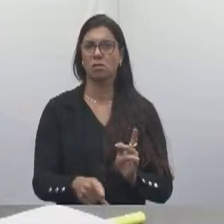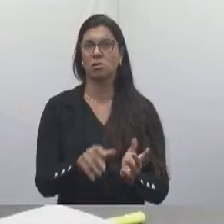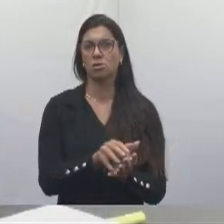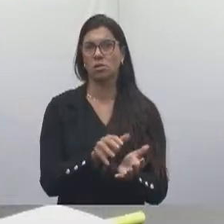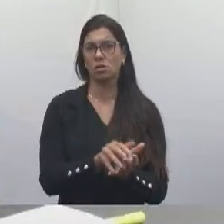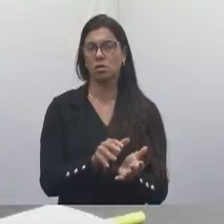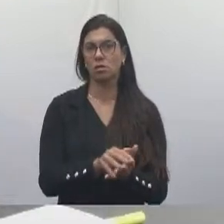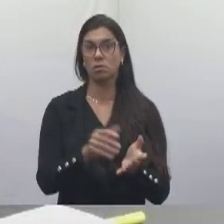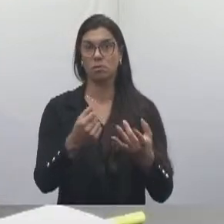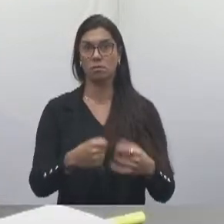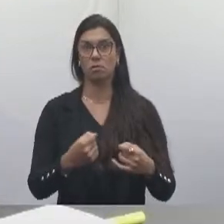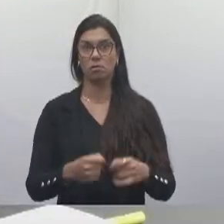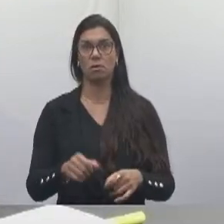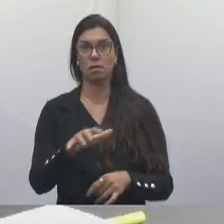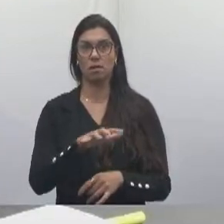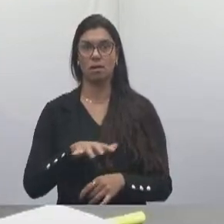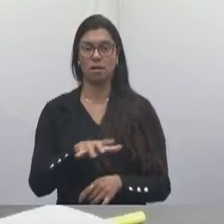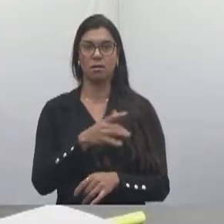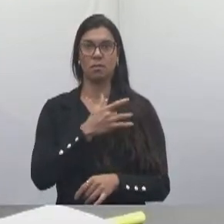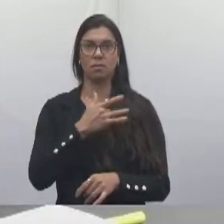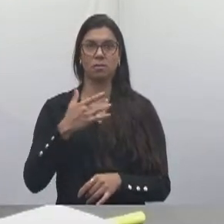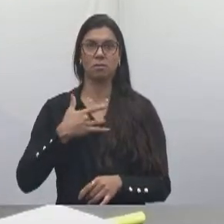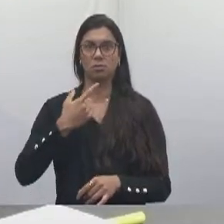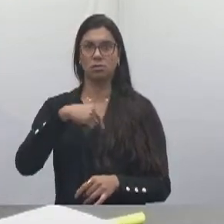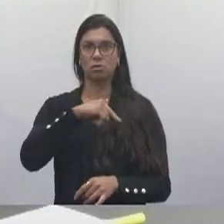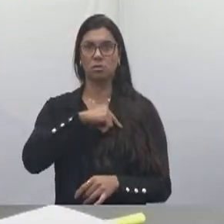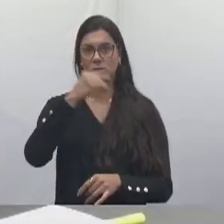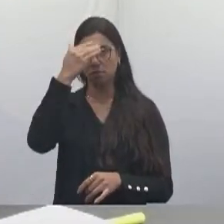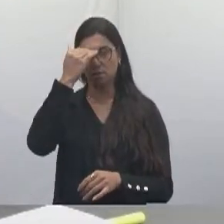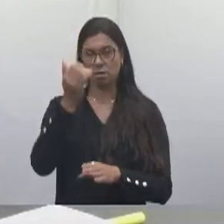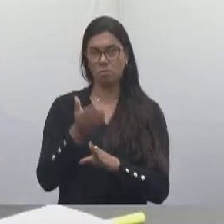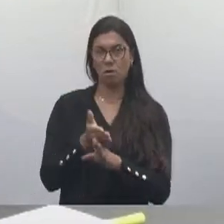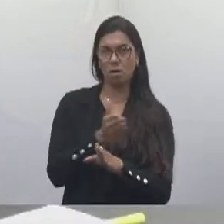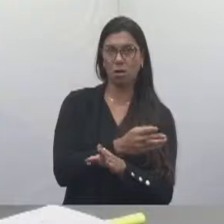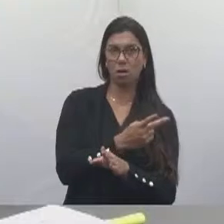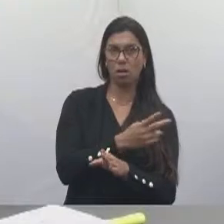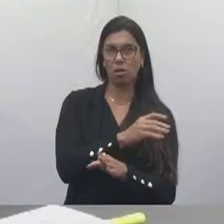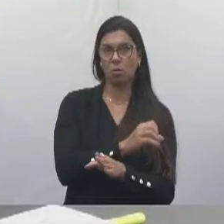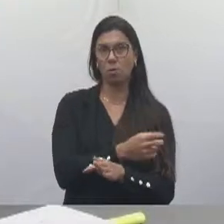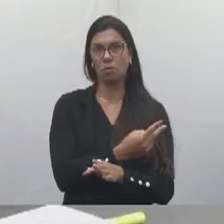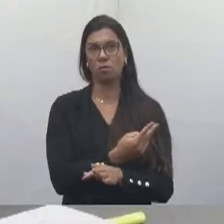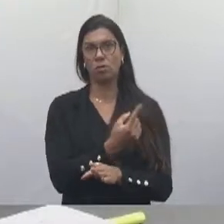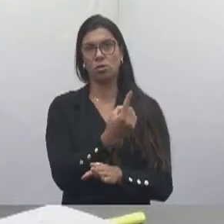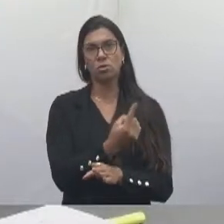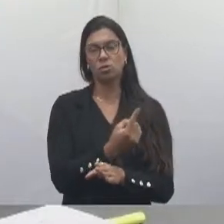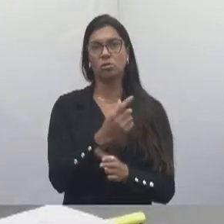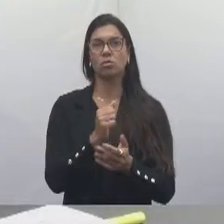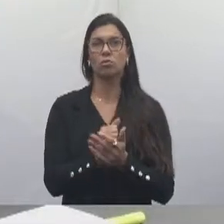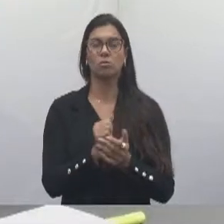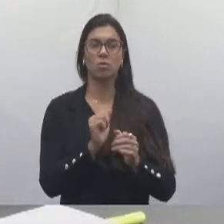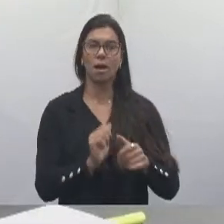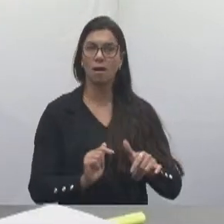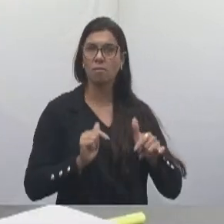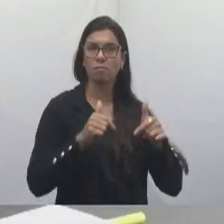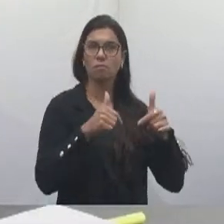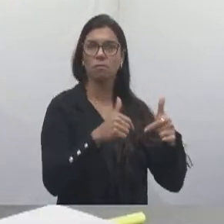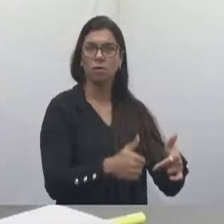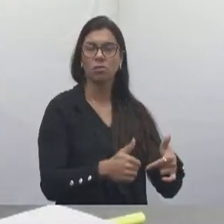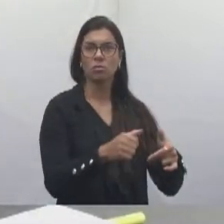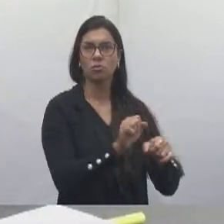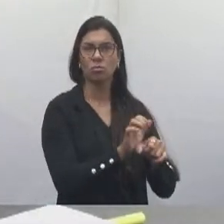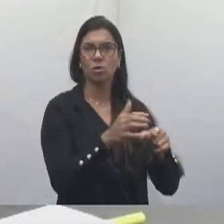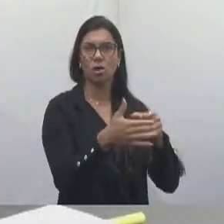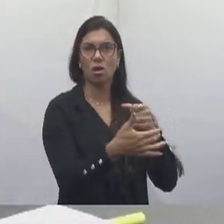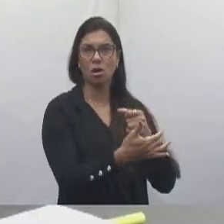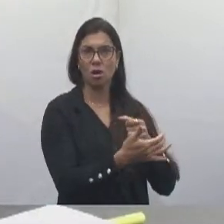população. Com relação à saúde, a gente sabe que em 2021 foi um momento de enfrentamento à Covid. E